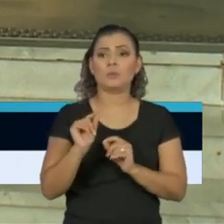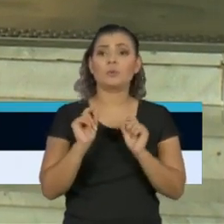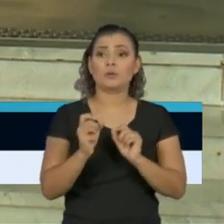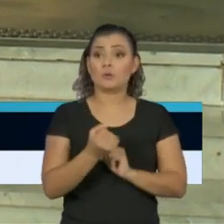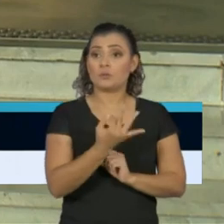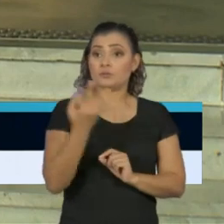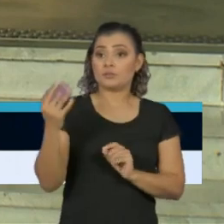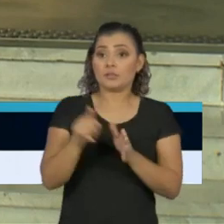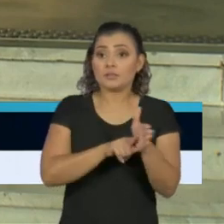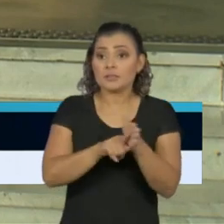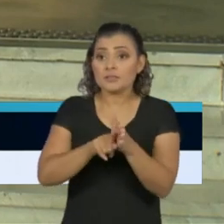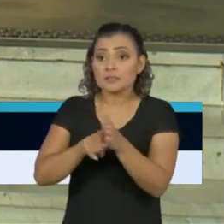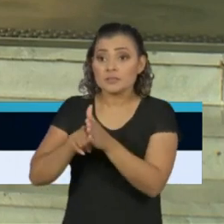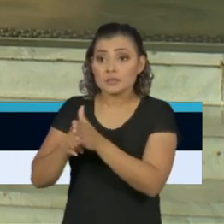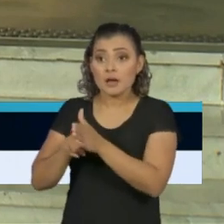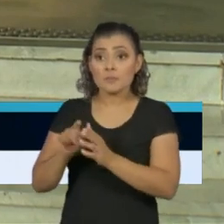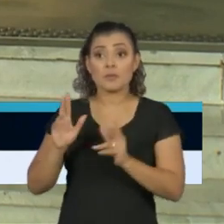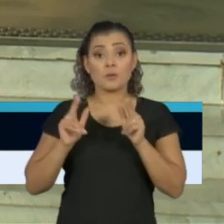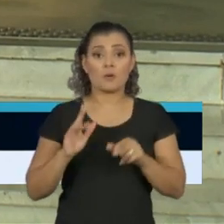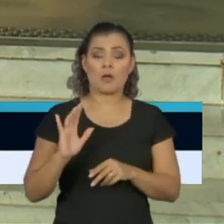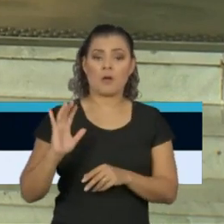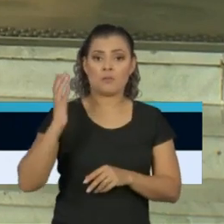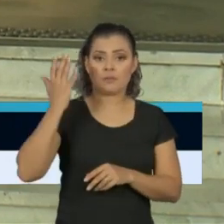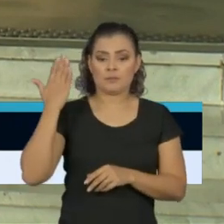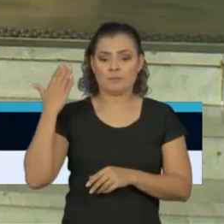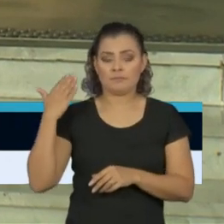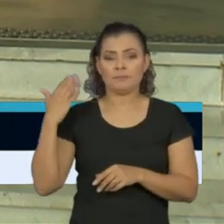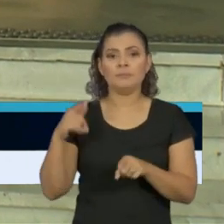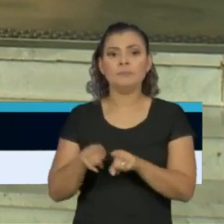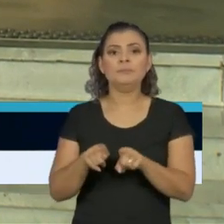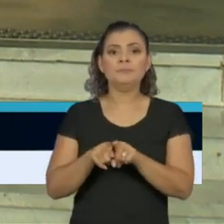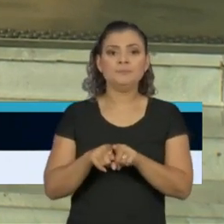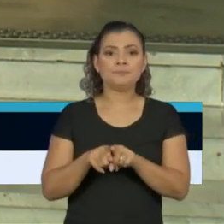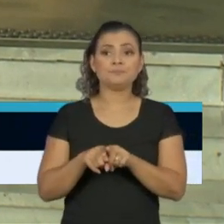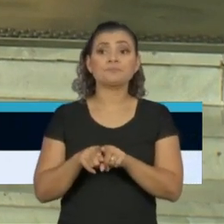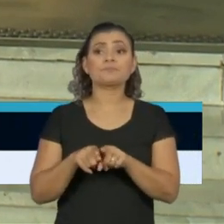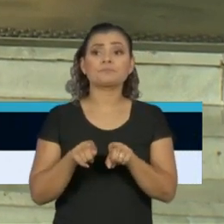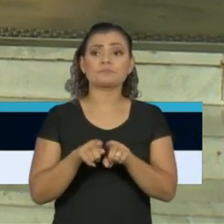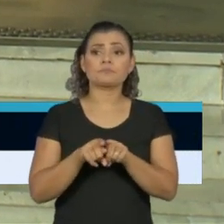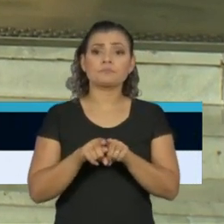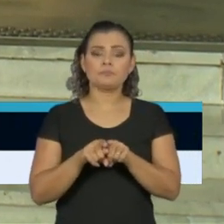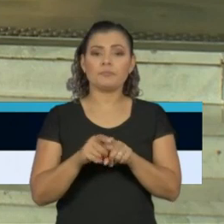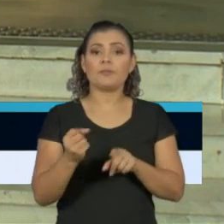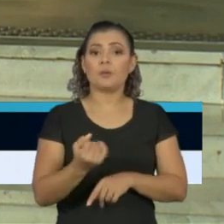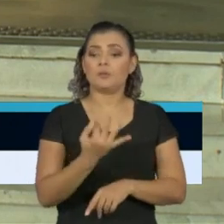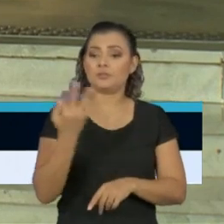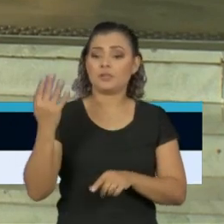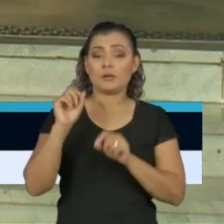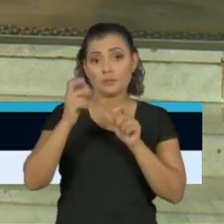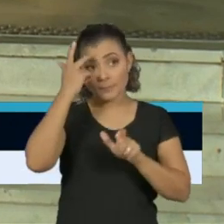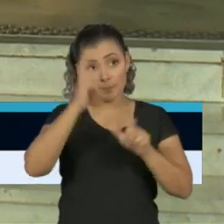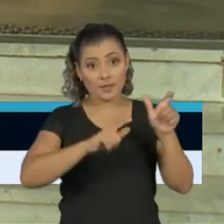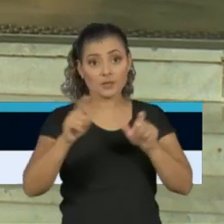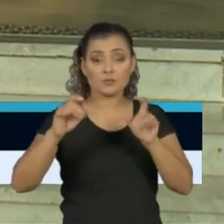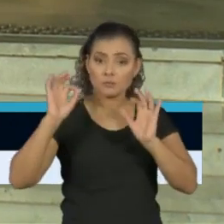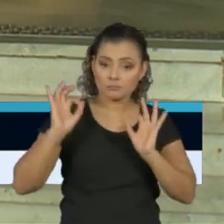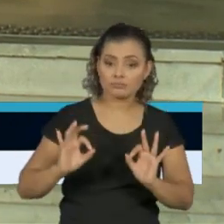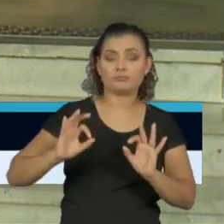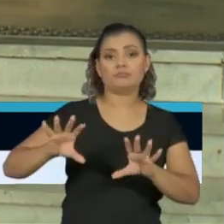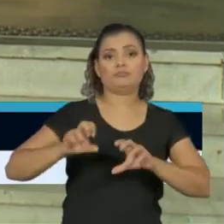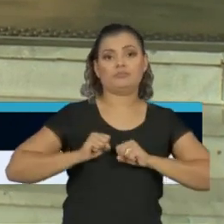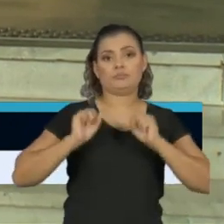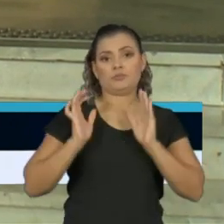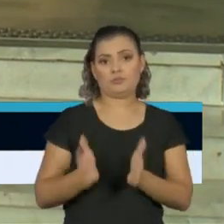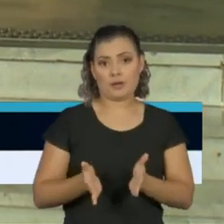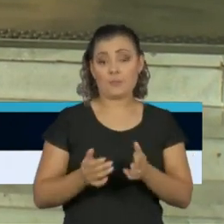exames. Nós vamos ter, como aconteceu anteriormente, um degrau no número de exames, do número de pacientes confirmados,